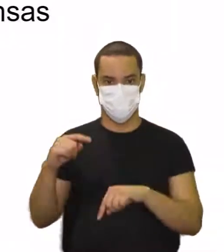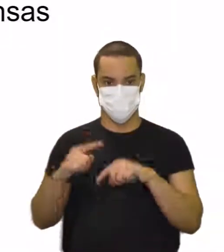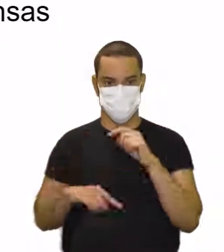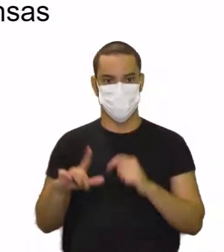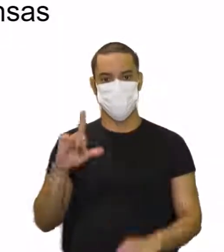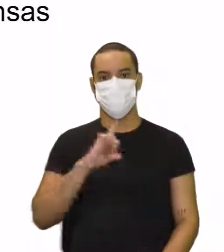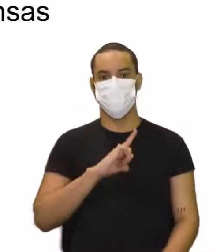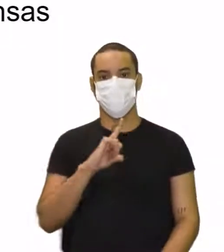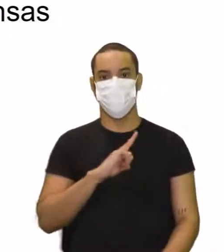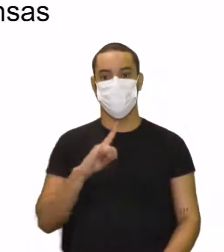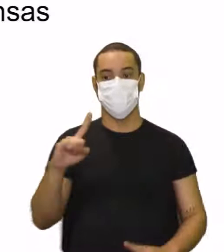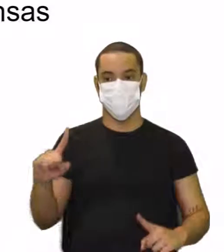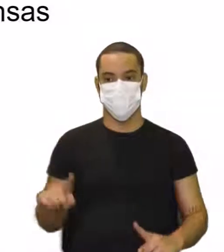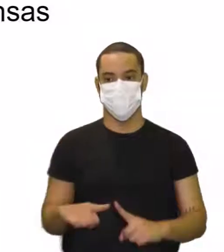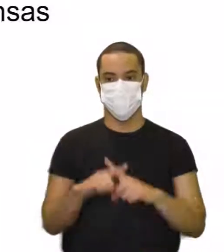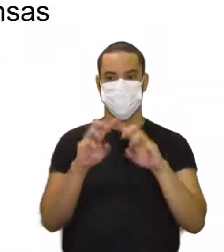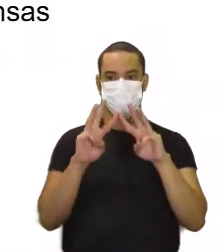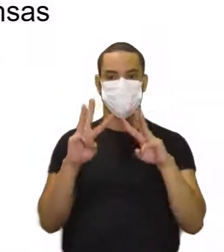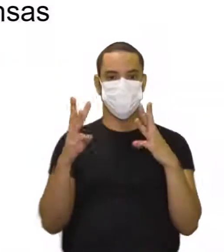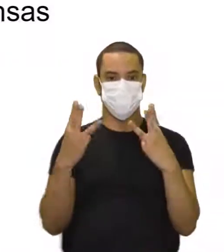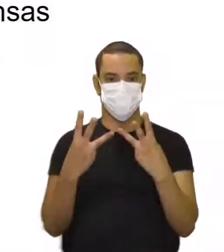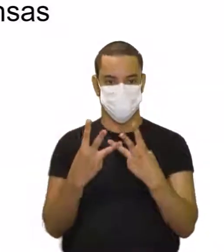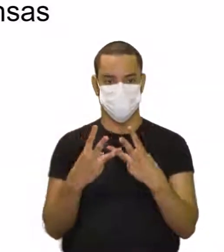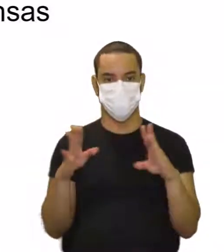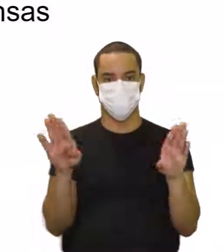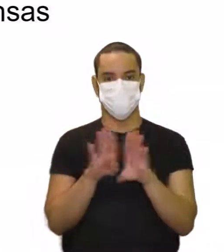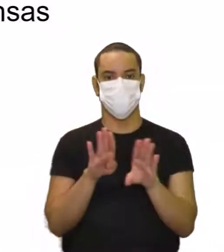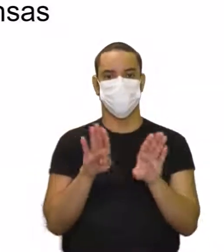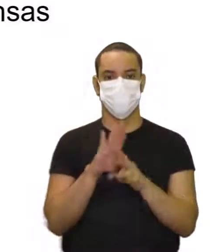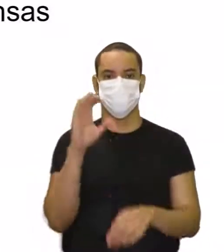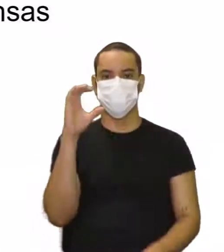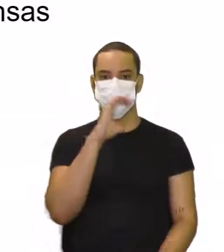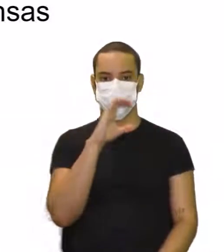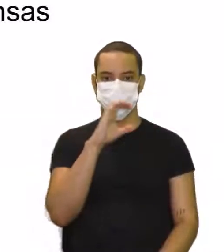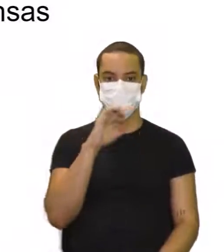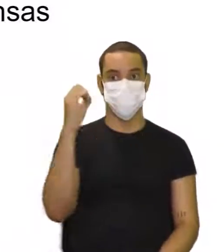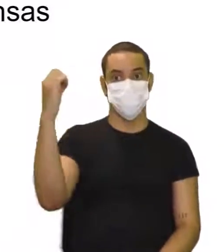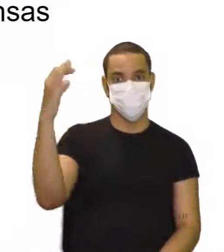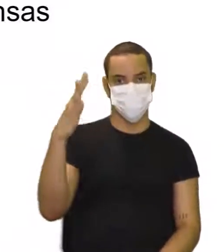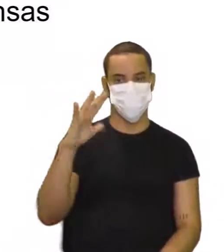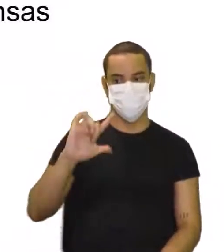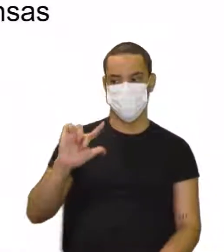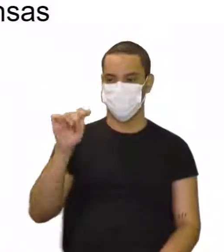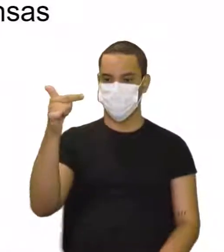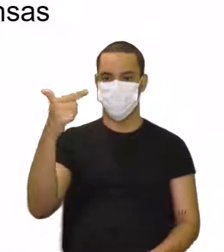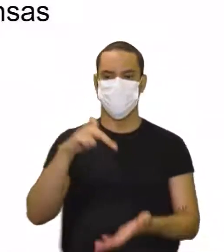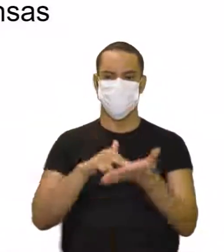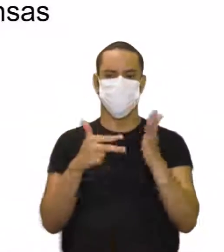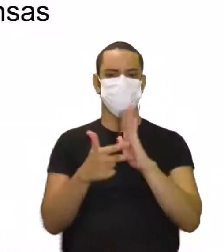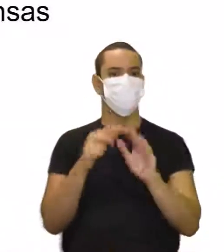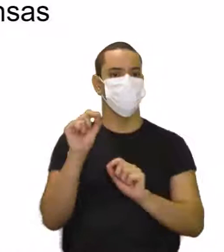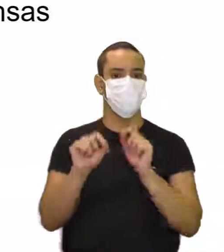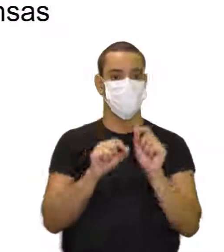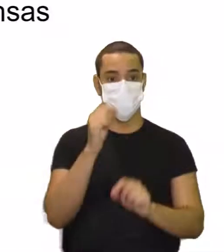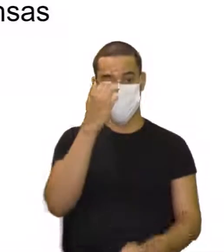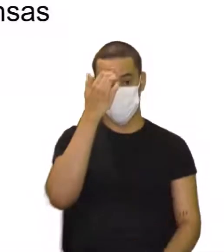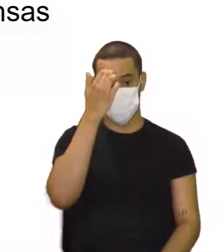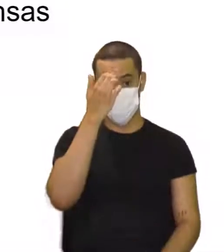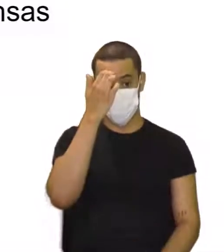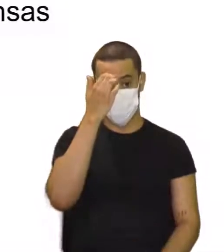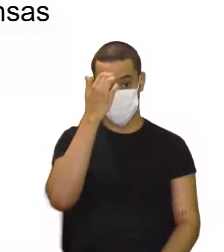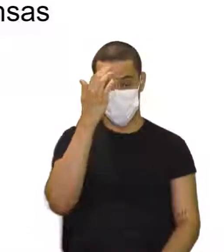pela multiplicação da massa pela velocidade da luz ao quadrado. O que também significa que uma